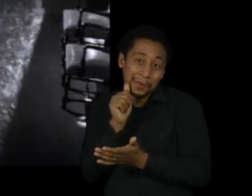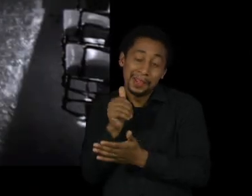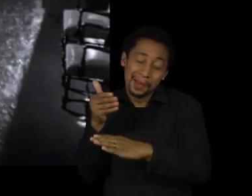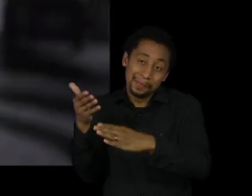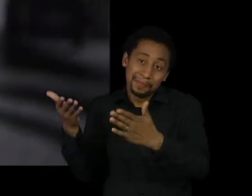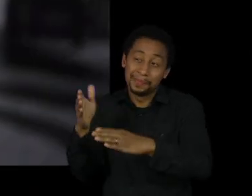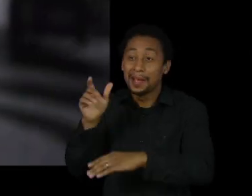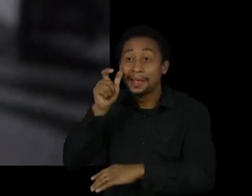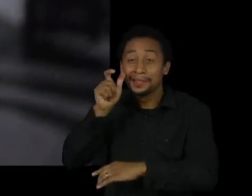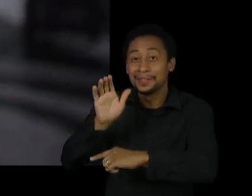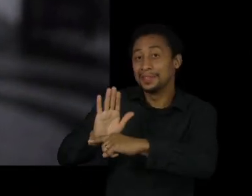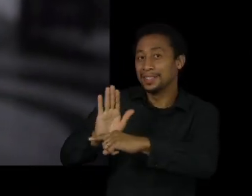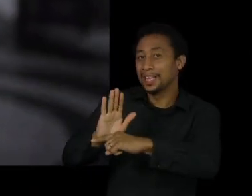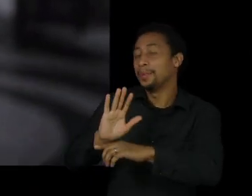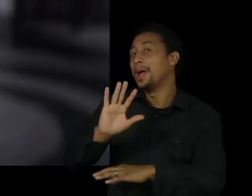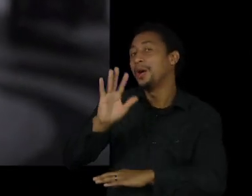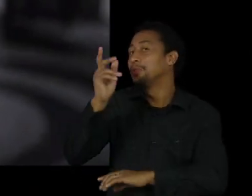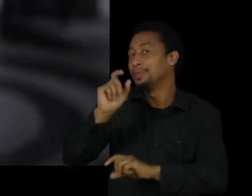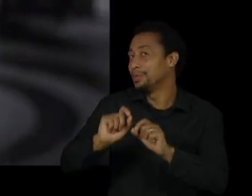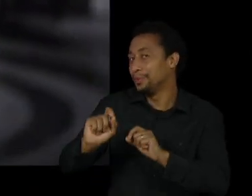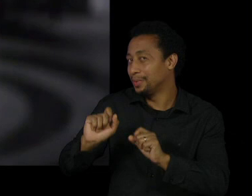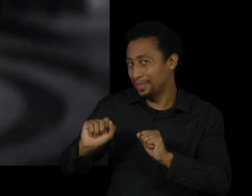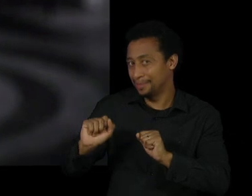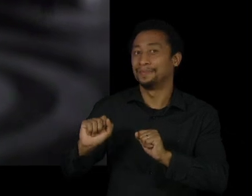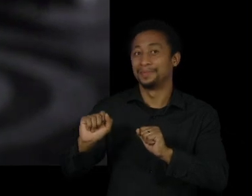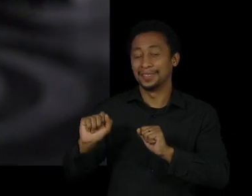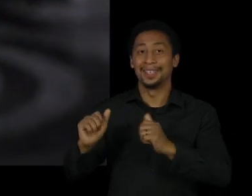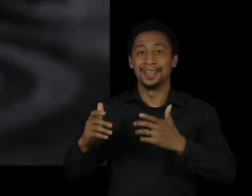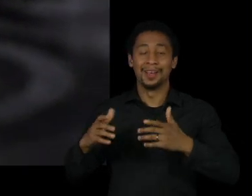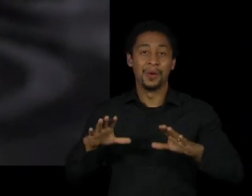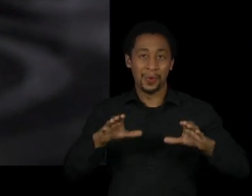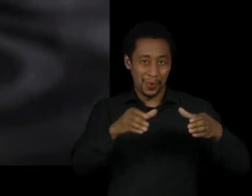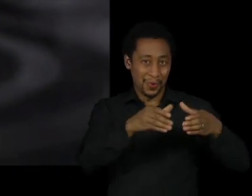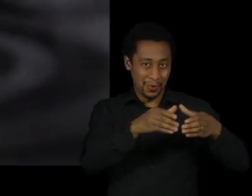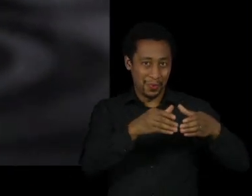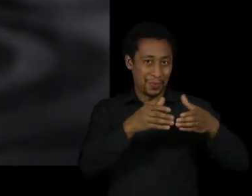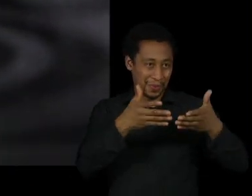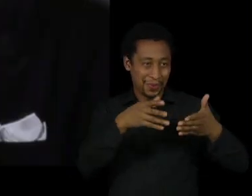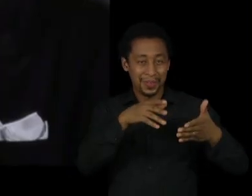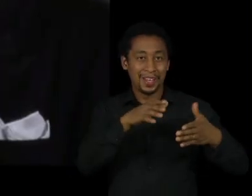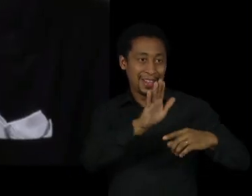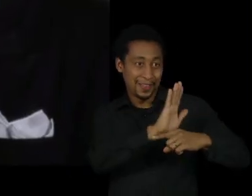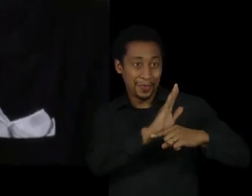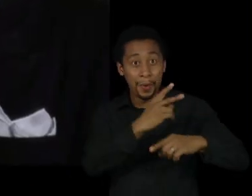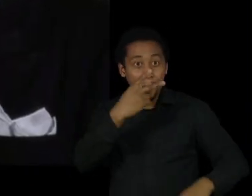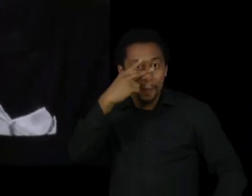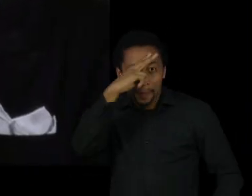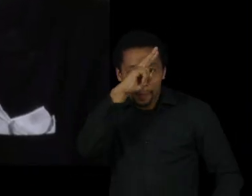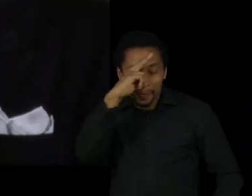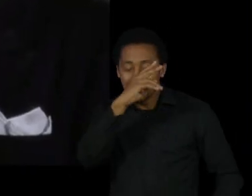gênero, logo depois da guerra, os mexicanos ganhavam dele.